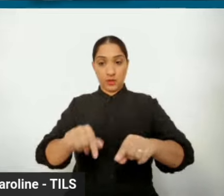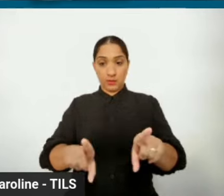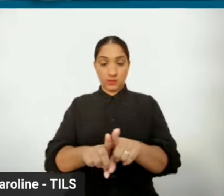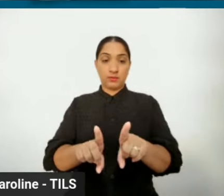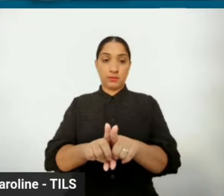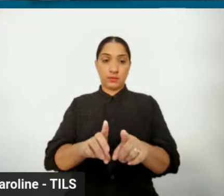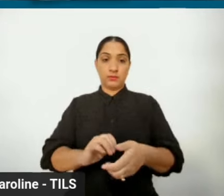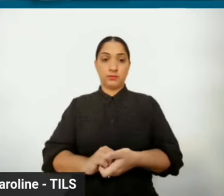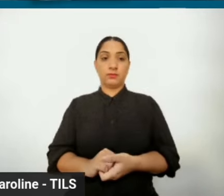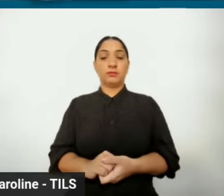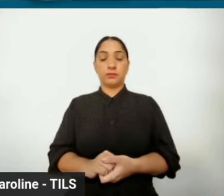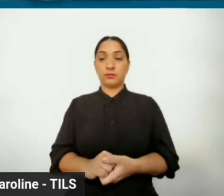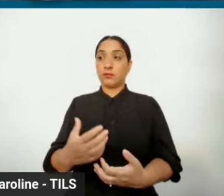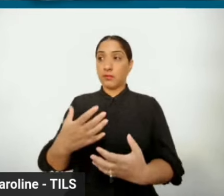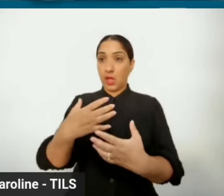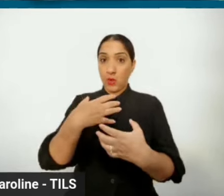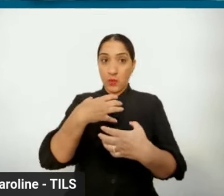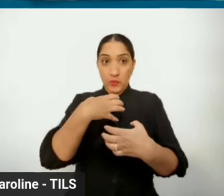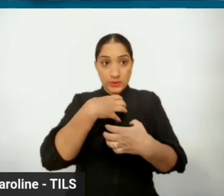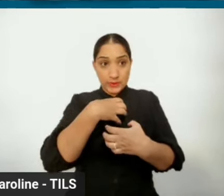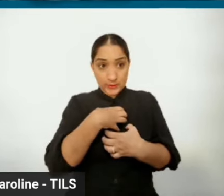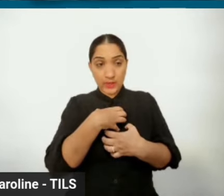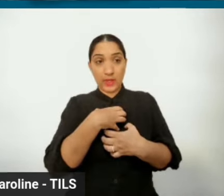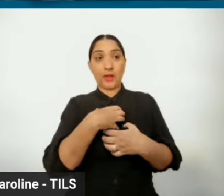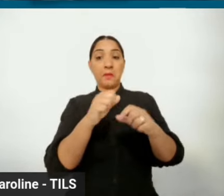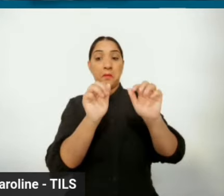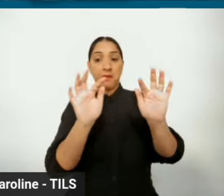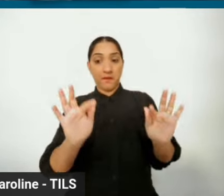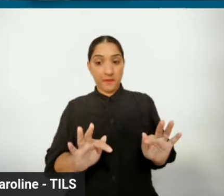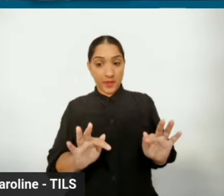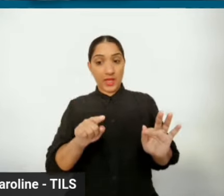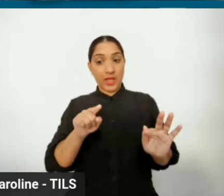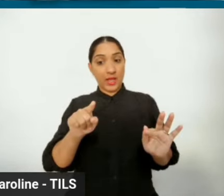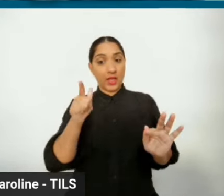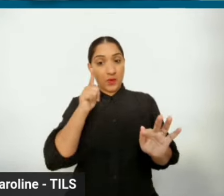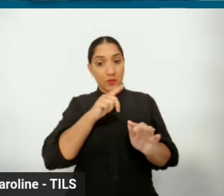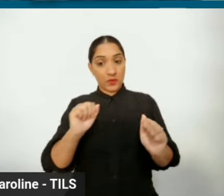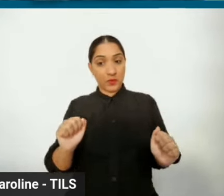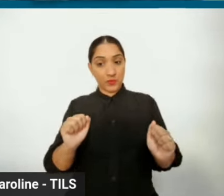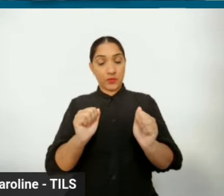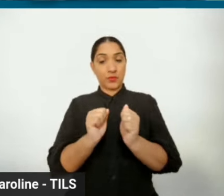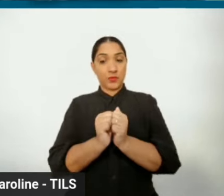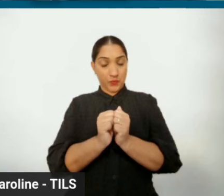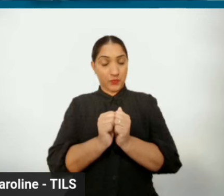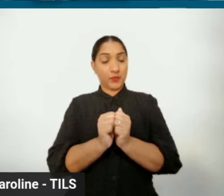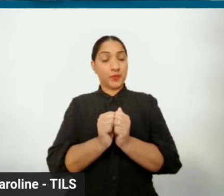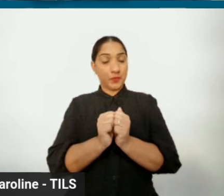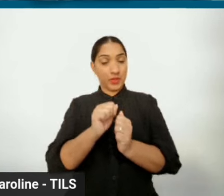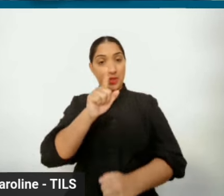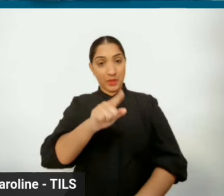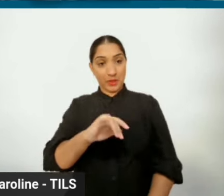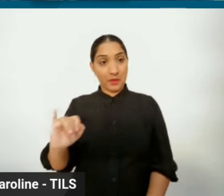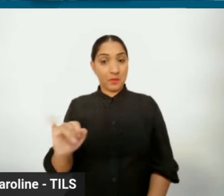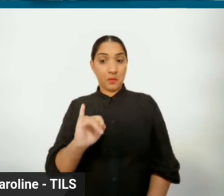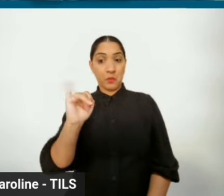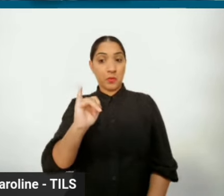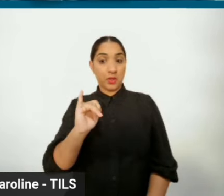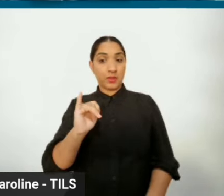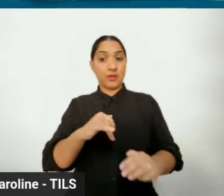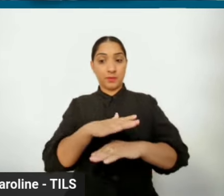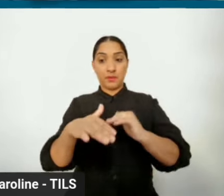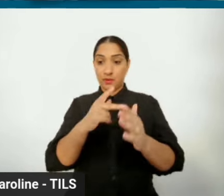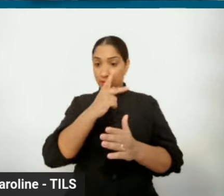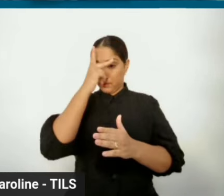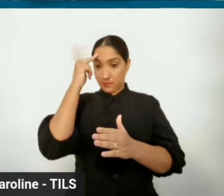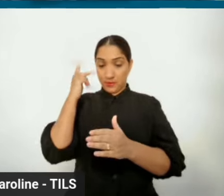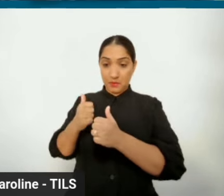Eu estou muito feliz, porque, primeiro, o doutor Joelson aqui no Diário PCD, para mim é muito importante, sabe? E para todos que nos acompanham. Pessoal,